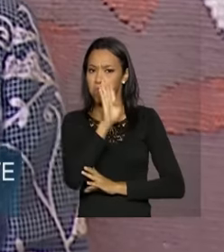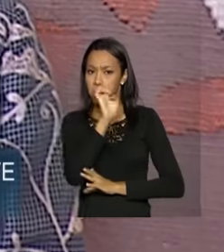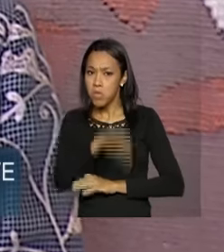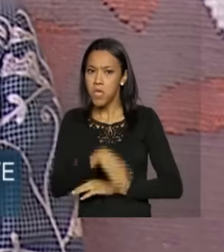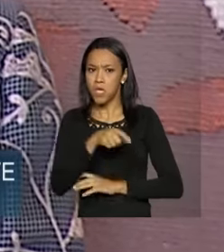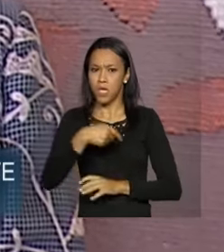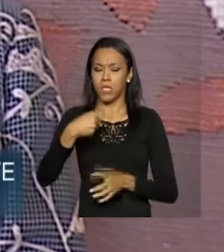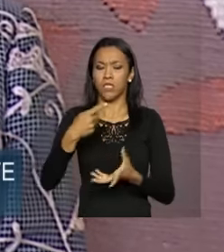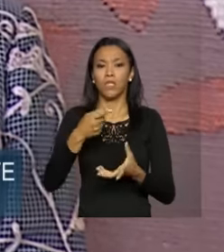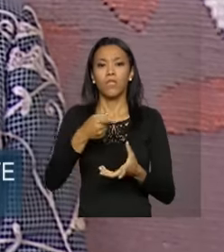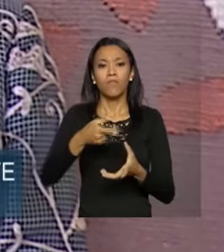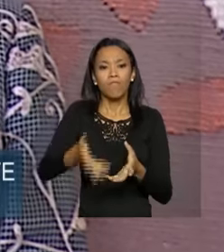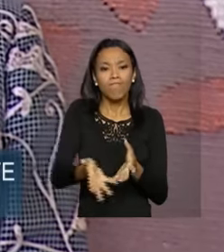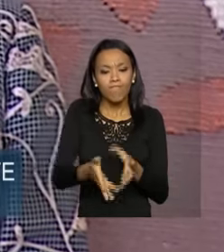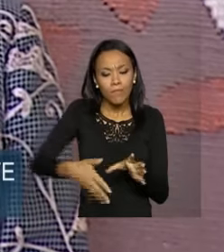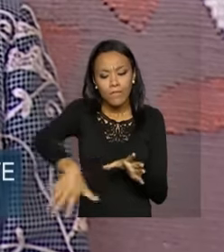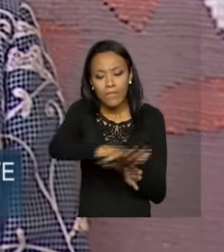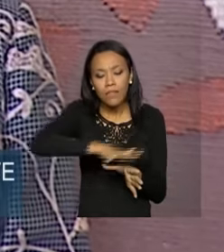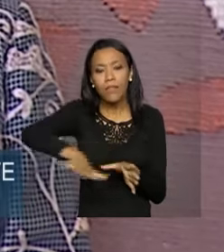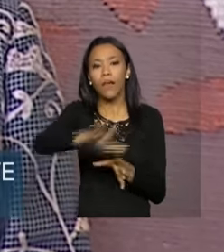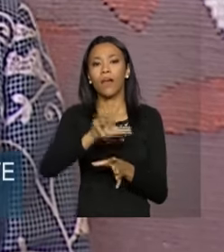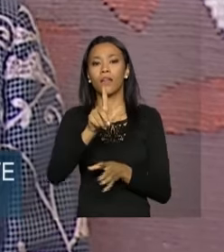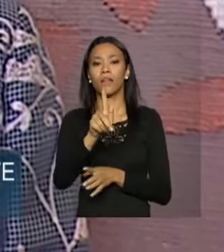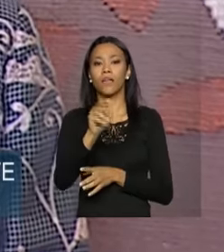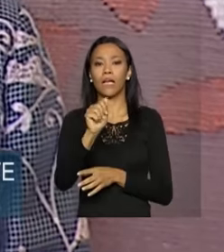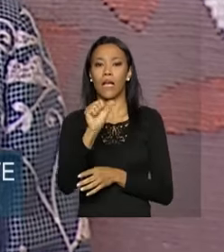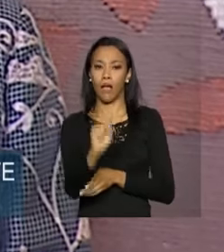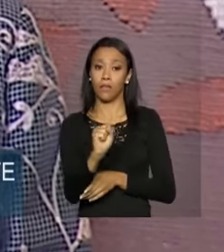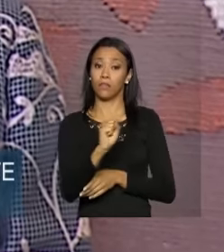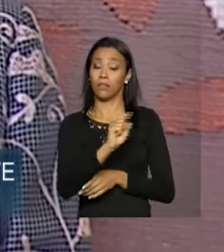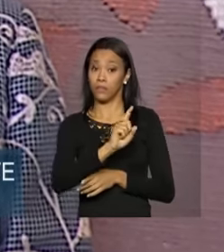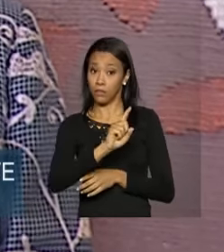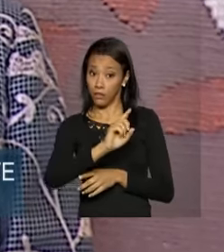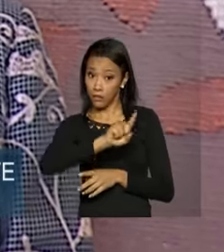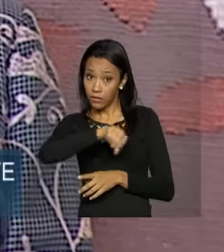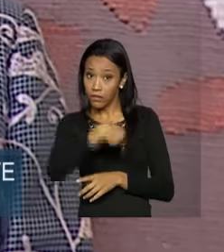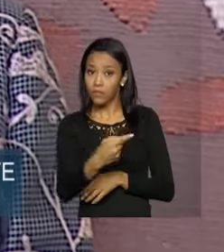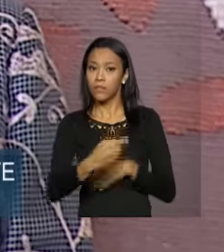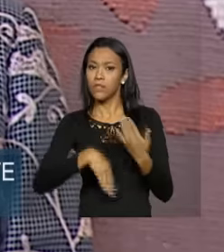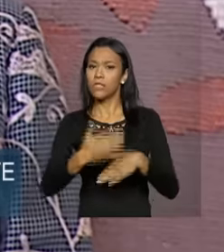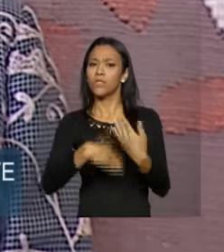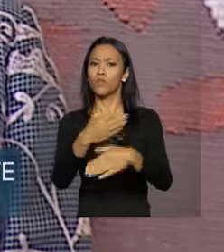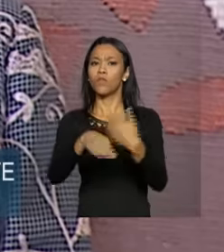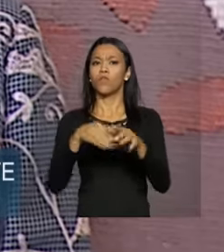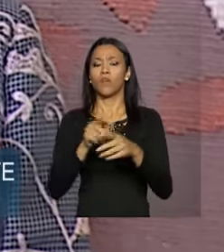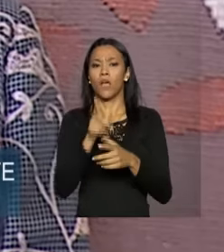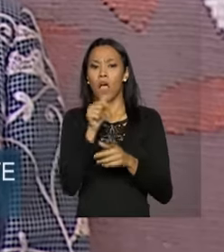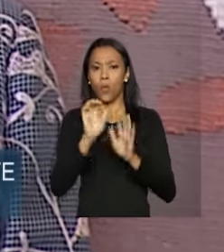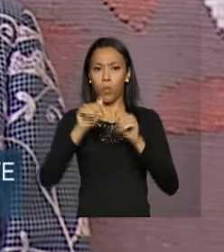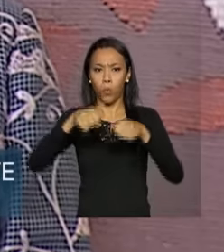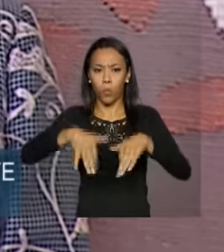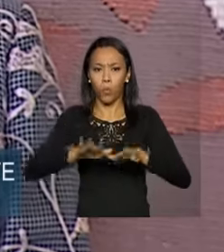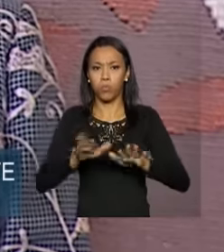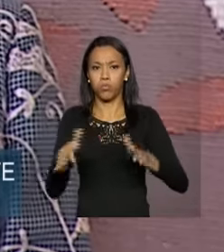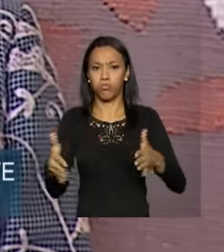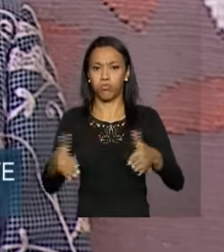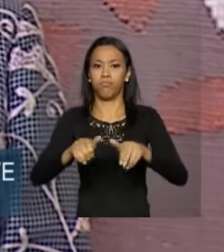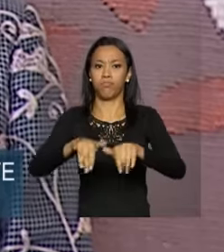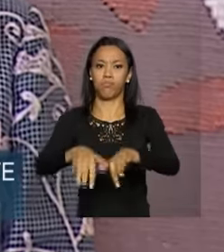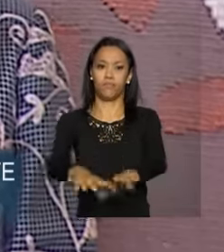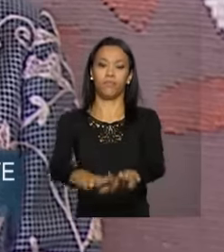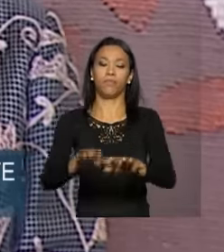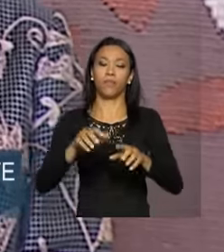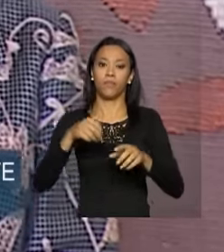gás natural e desenvolver seu potencial de produção e exportação de energia elétrica. A meta